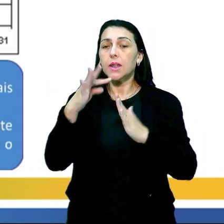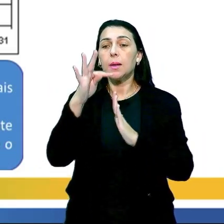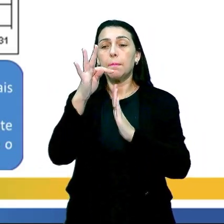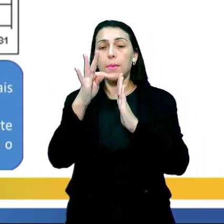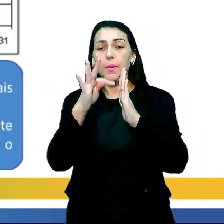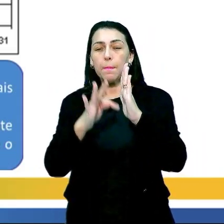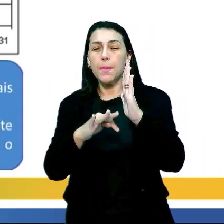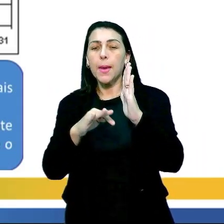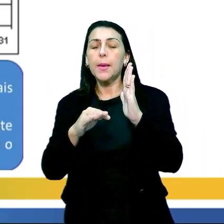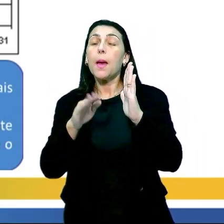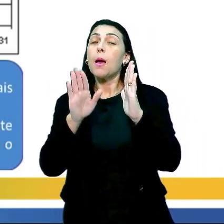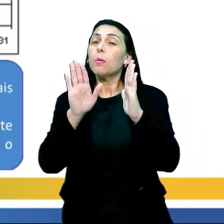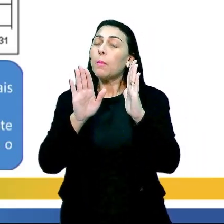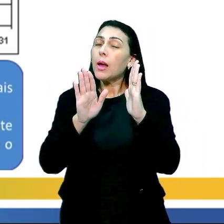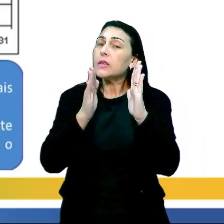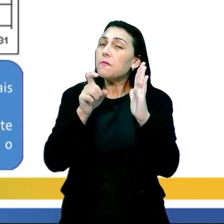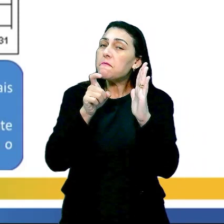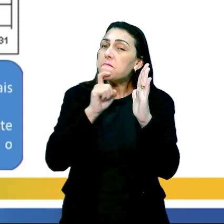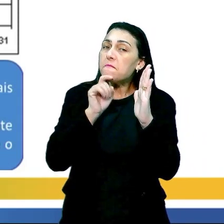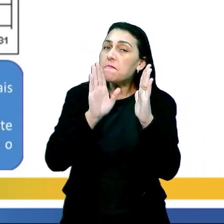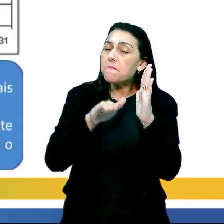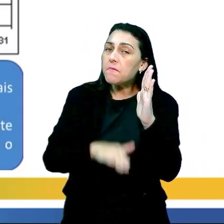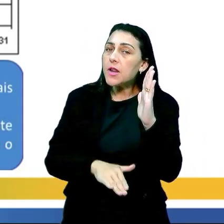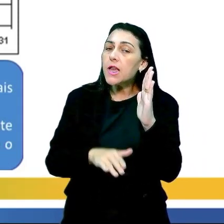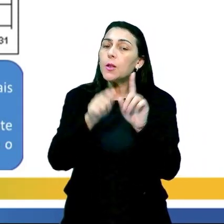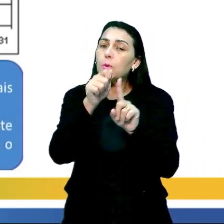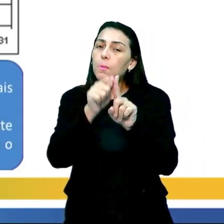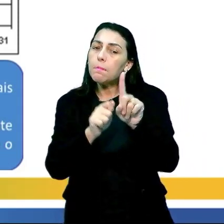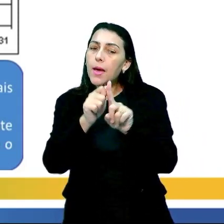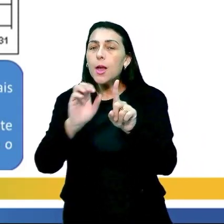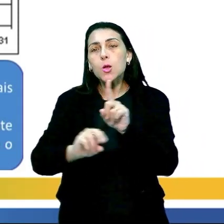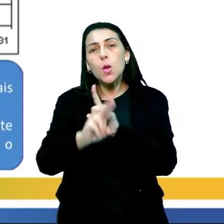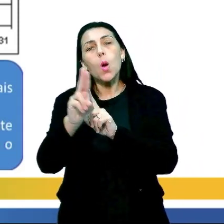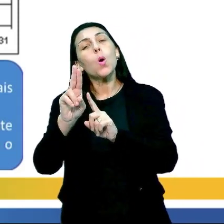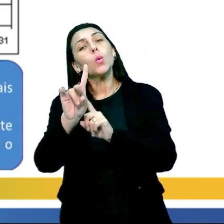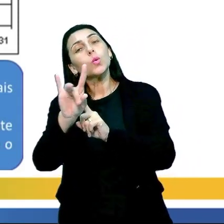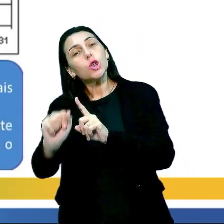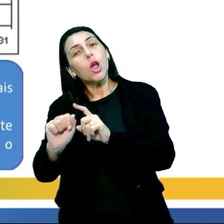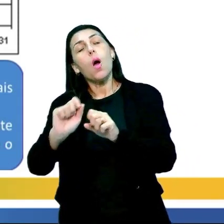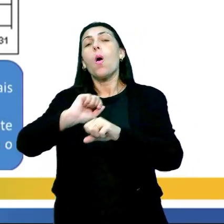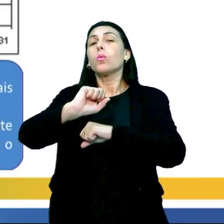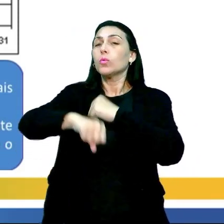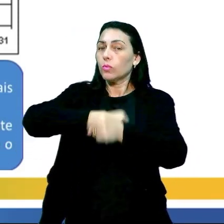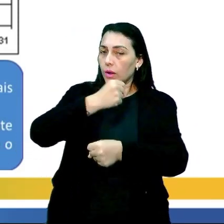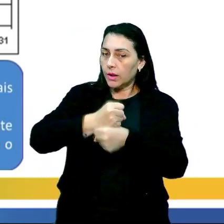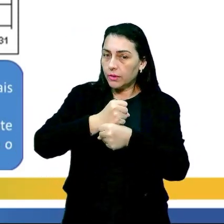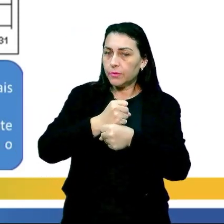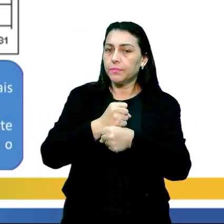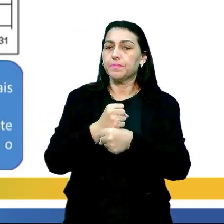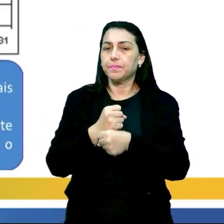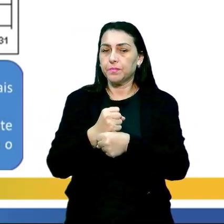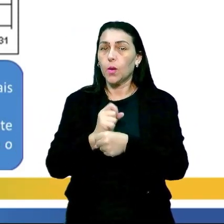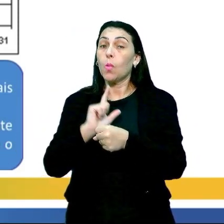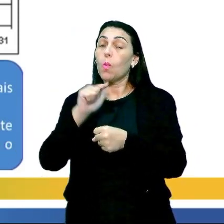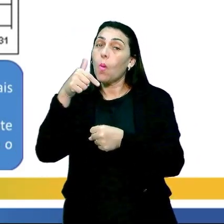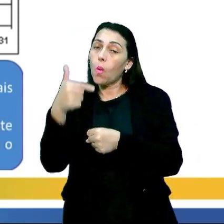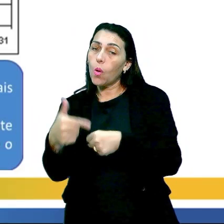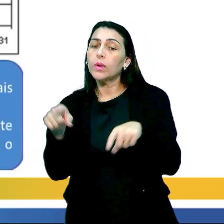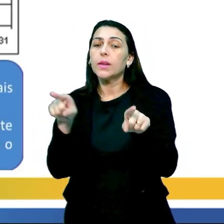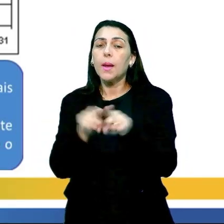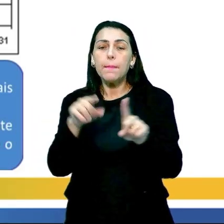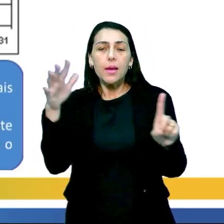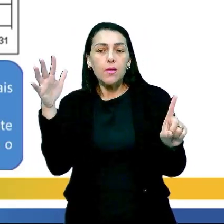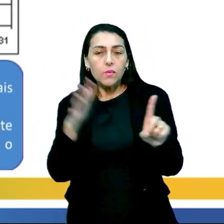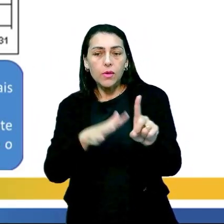a temperatura média mais fria do mês, do dia ou até mesmo do ano. Então, outro fator